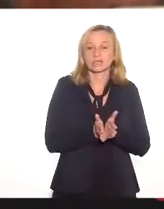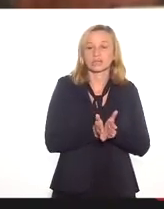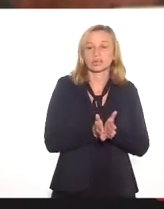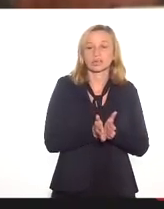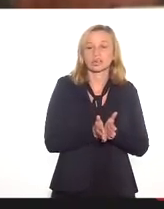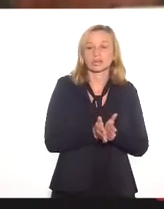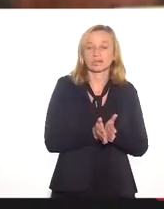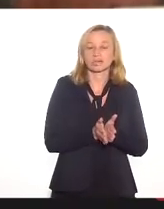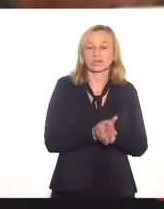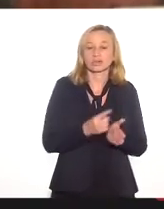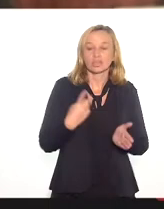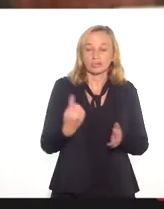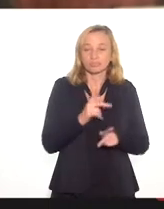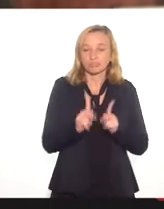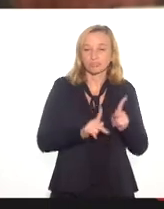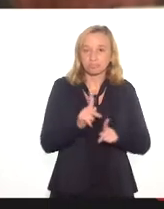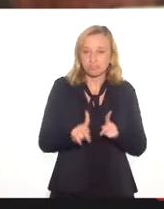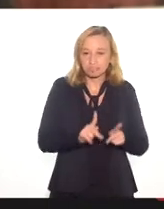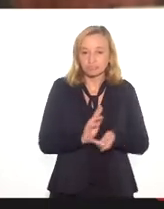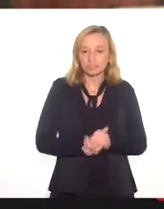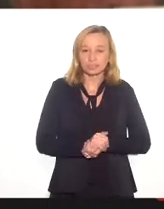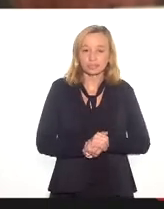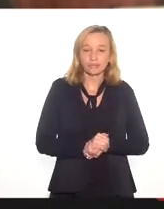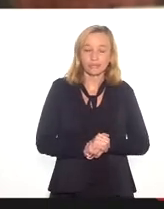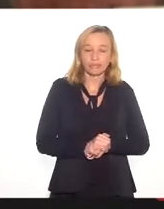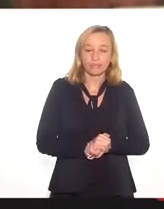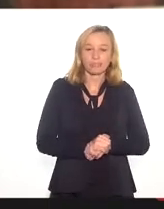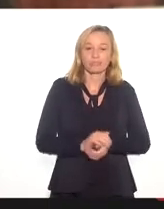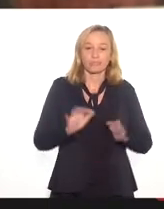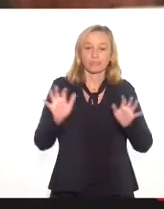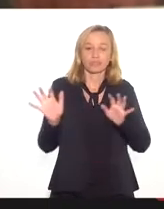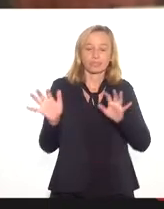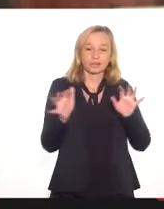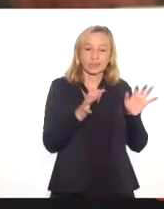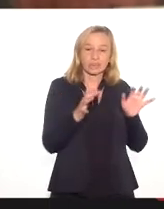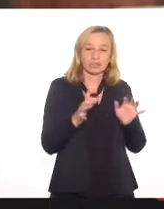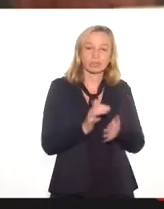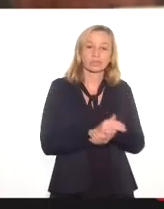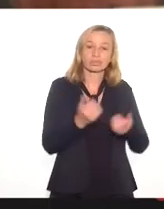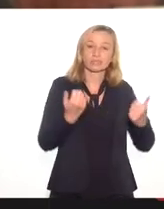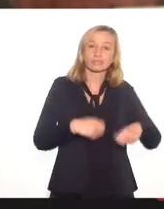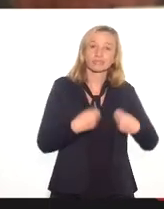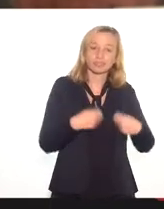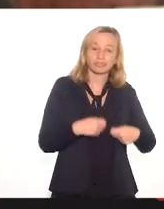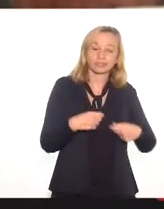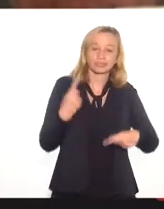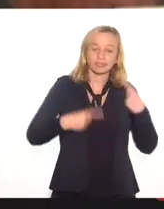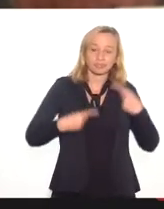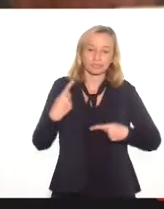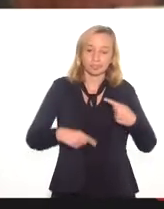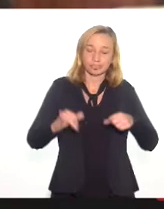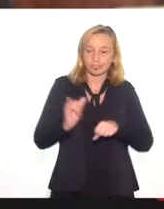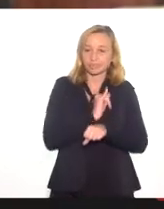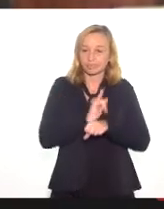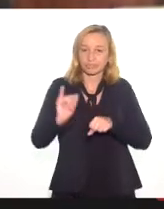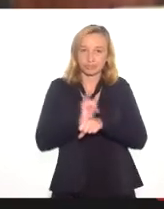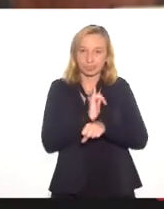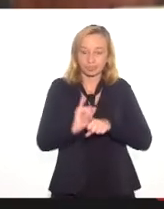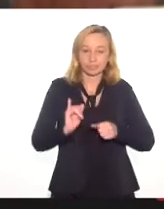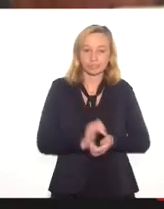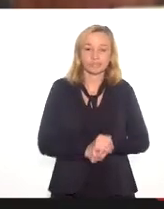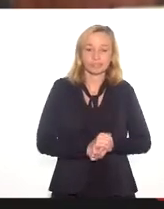da nossa população para chamar atenção para a necessidade de políticas articuladas.